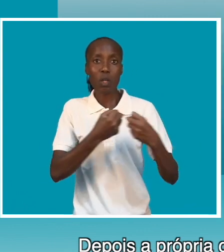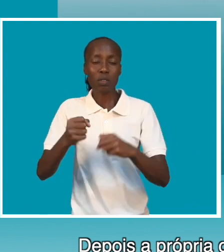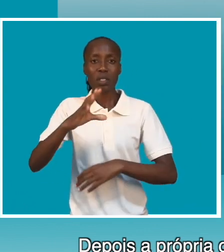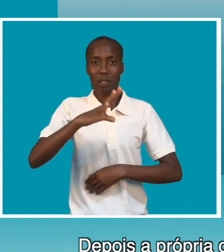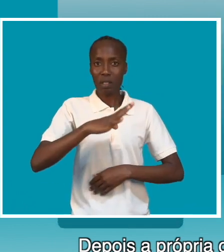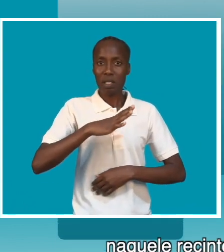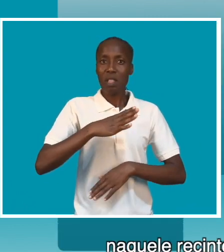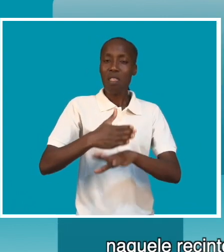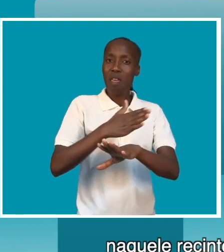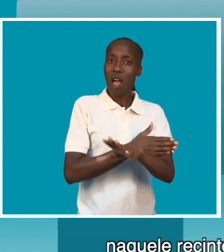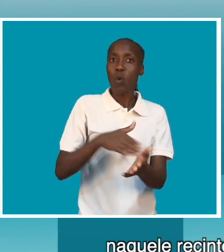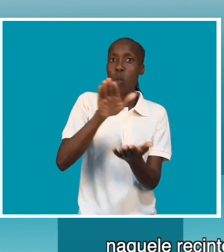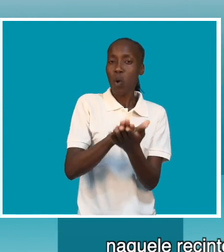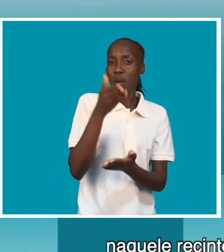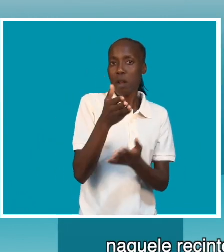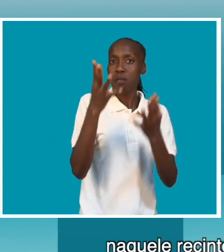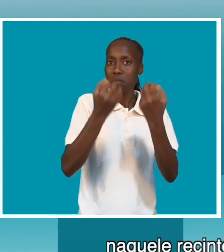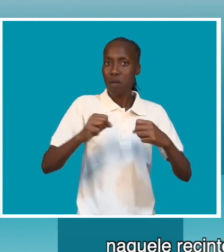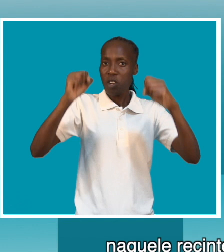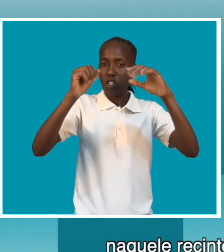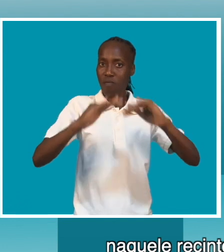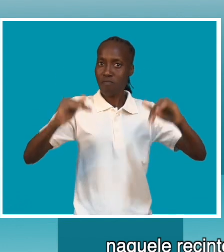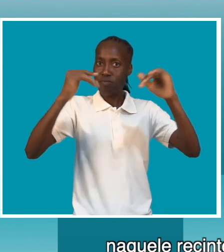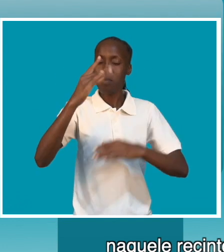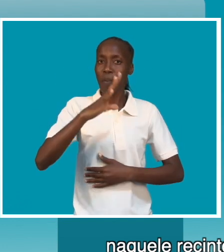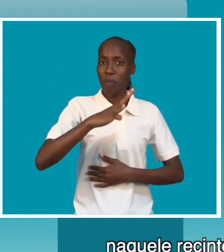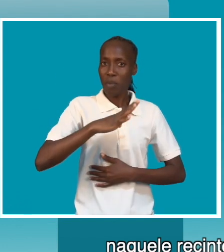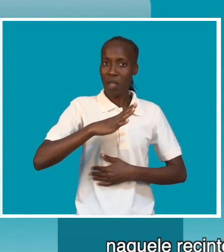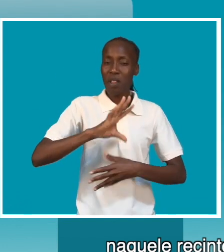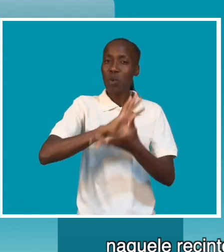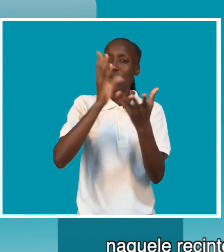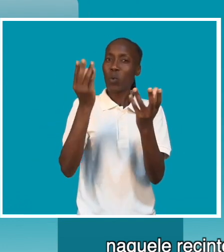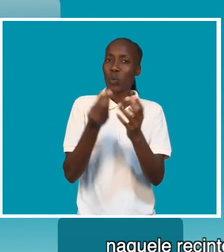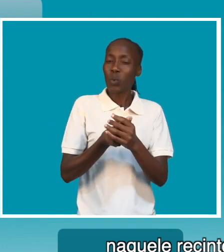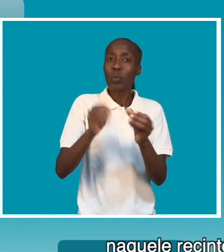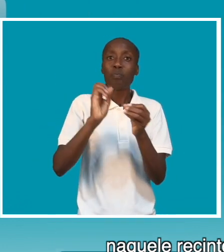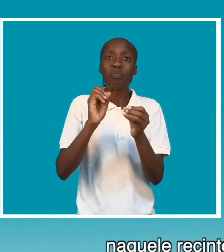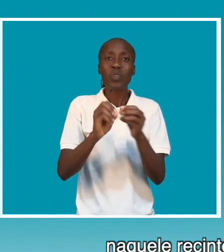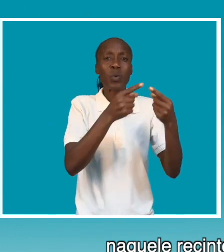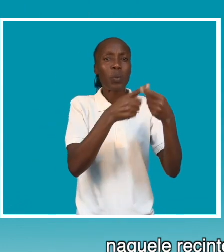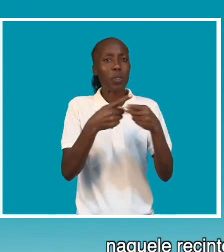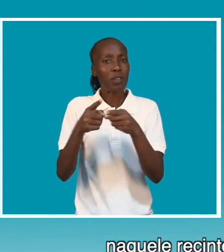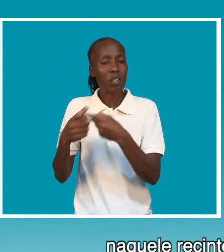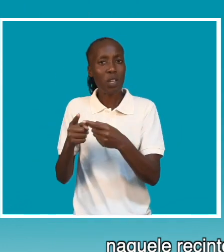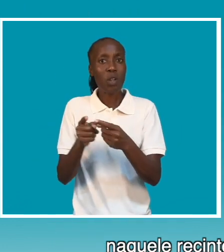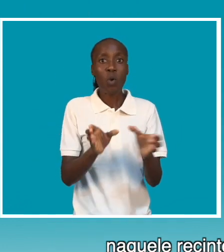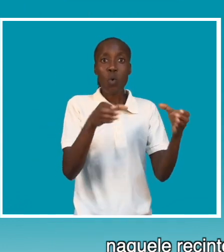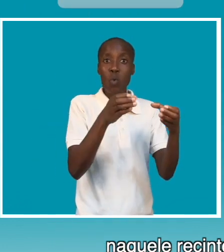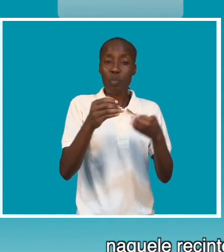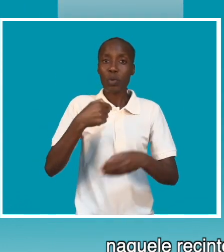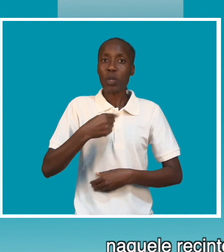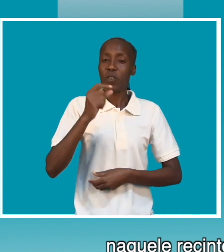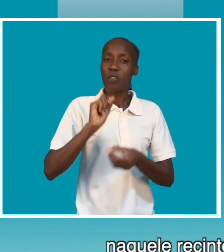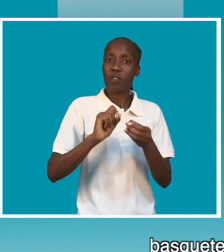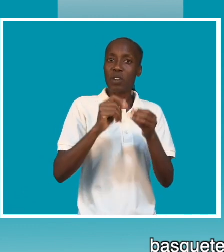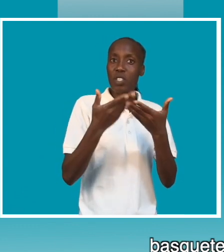atividades que tiveram lugar naquele recinto para além naturalmente das coberturas que eu fiz das diversas modalidades